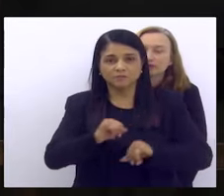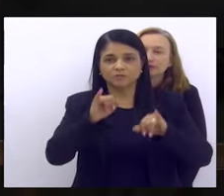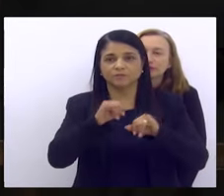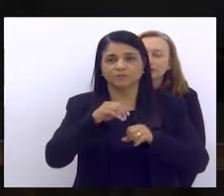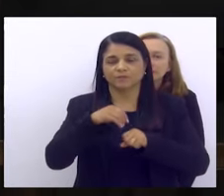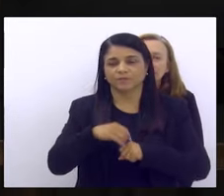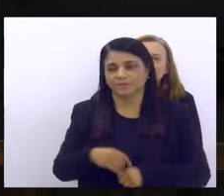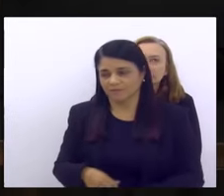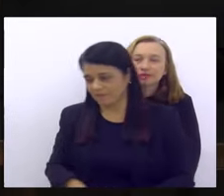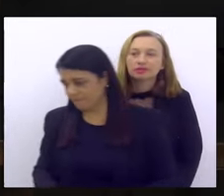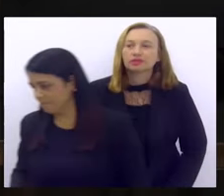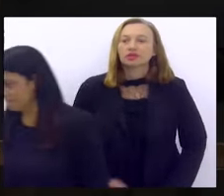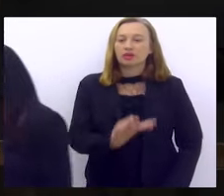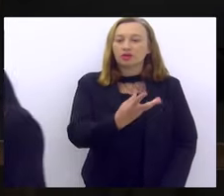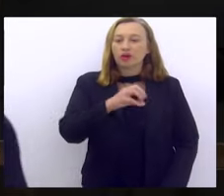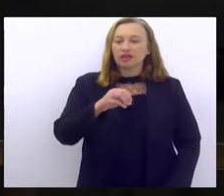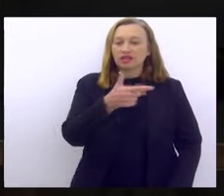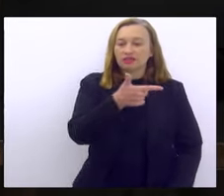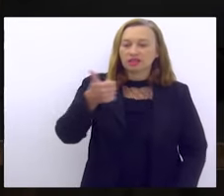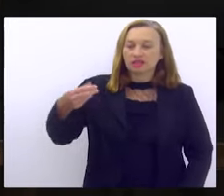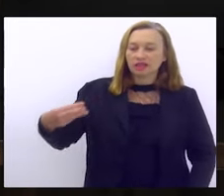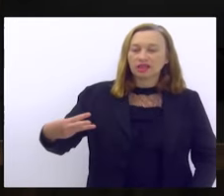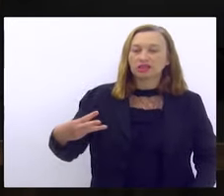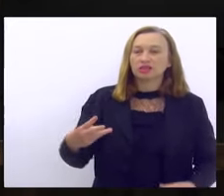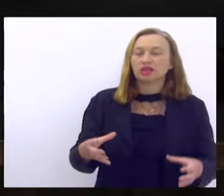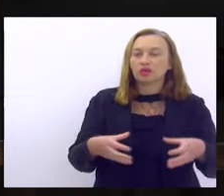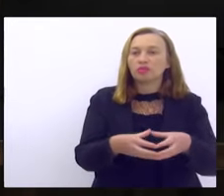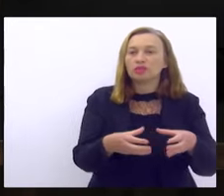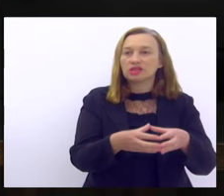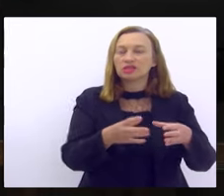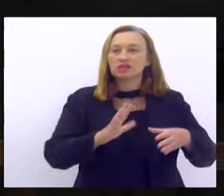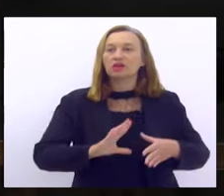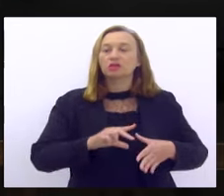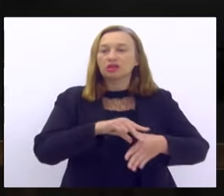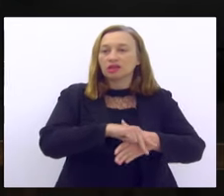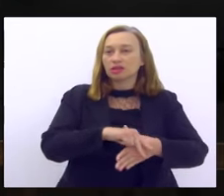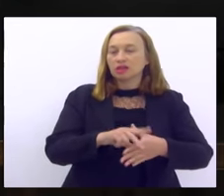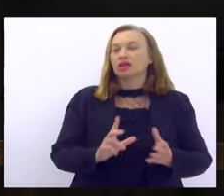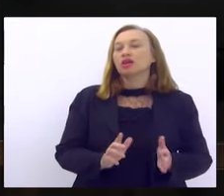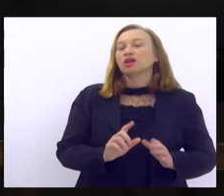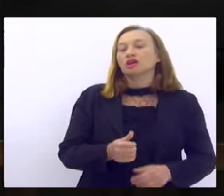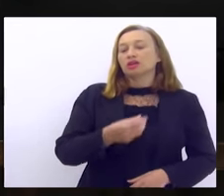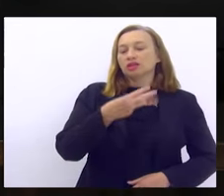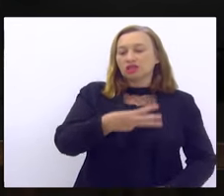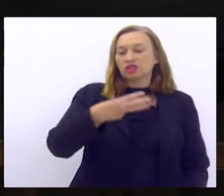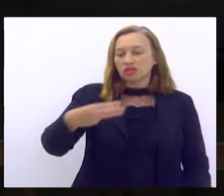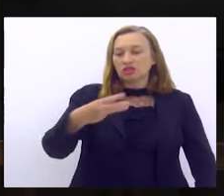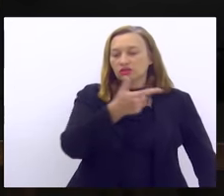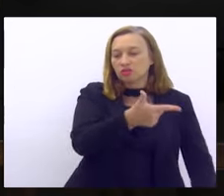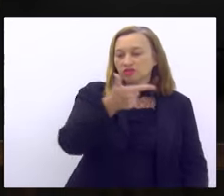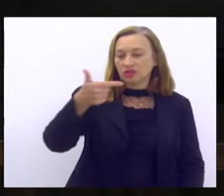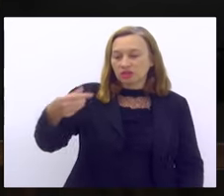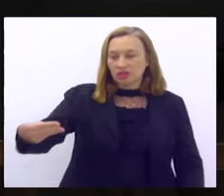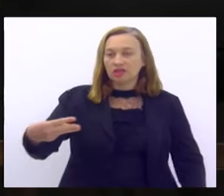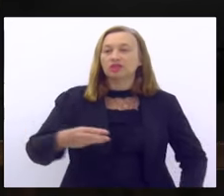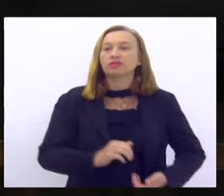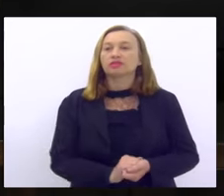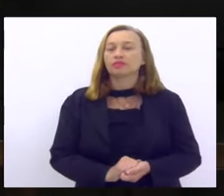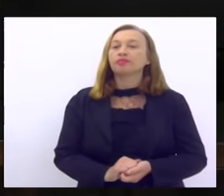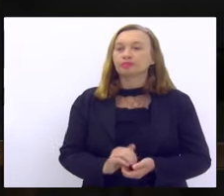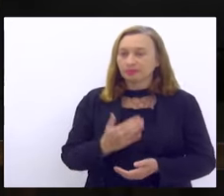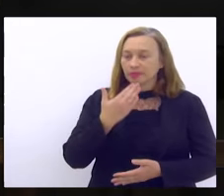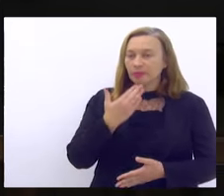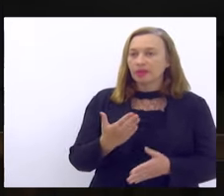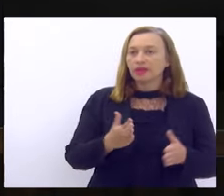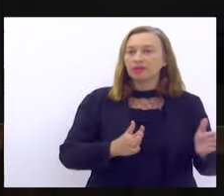requerimento número 40 de 23, de autoria da Comissão Parlamentar de Inquérito, resolução número 33 de 2023, que solicita a prorrogação